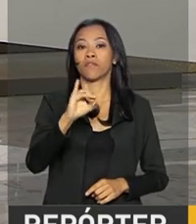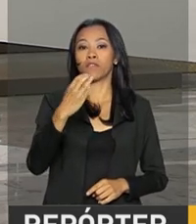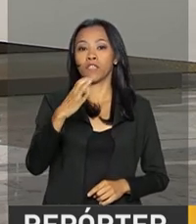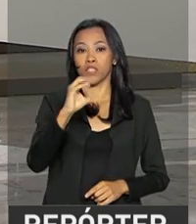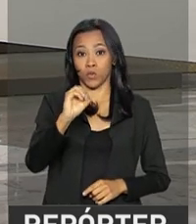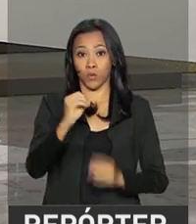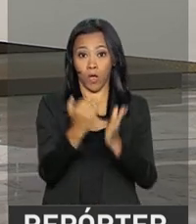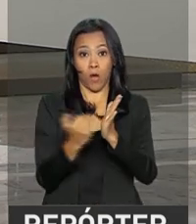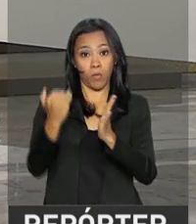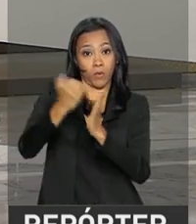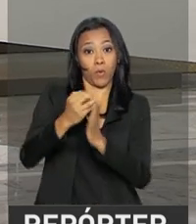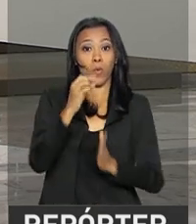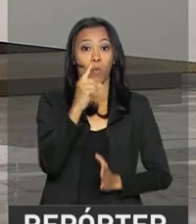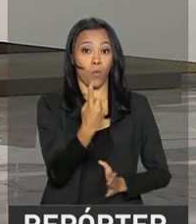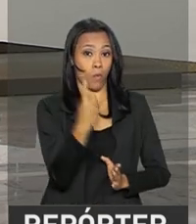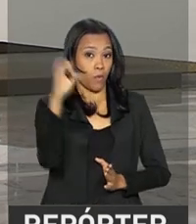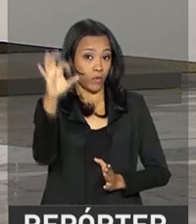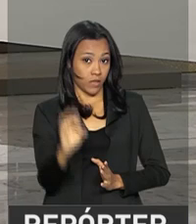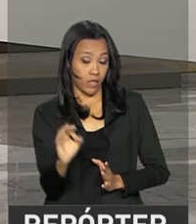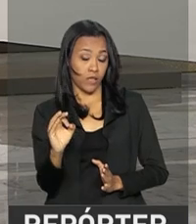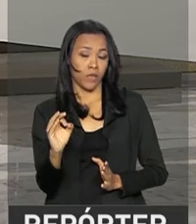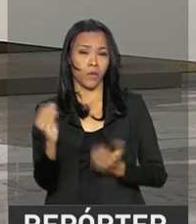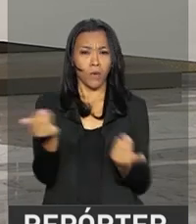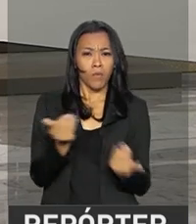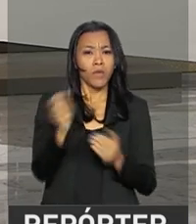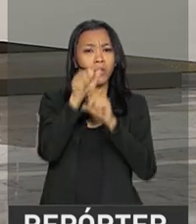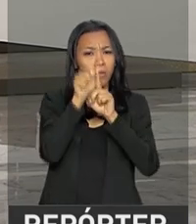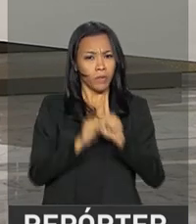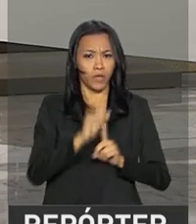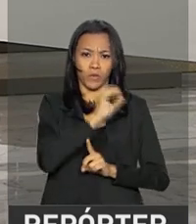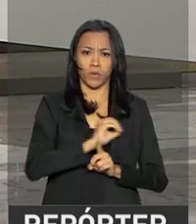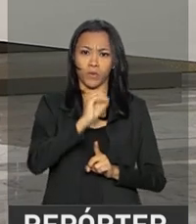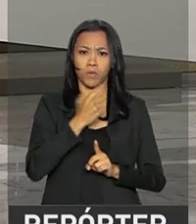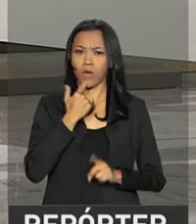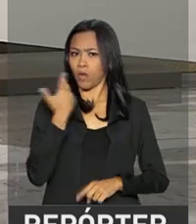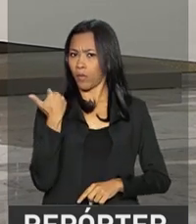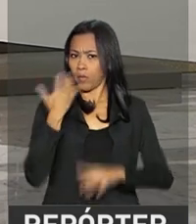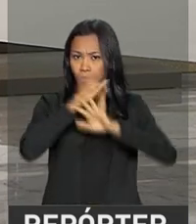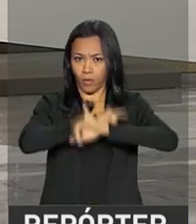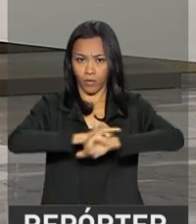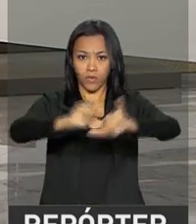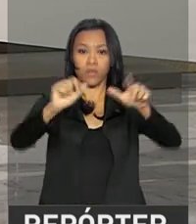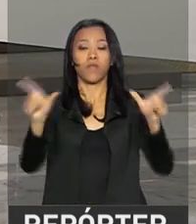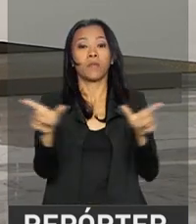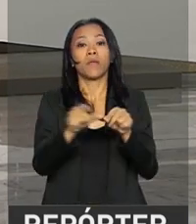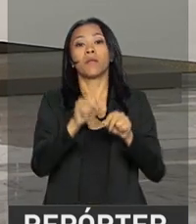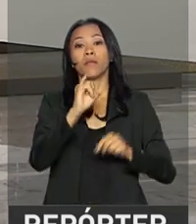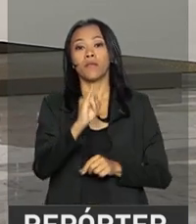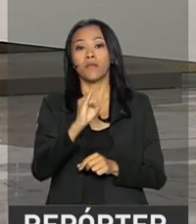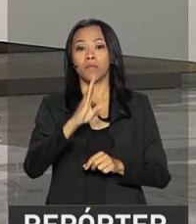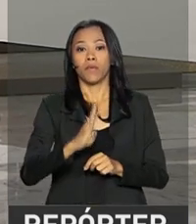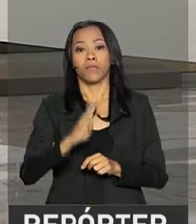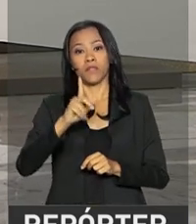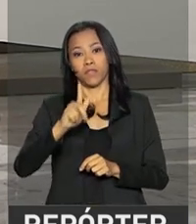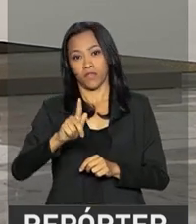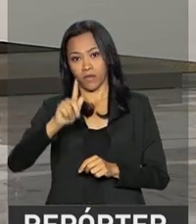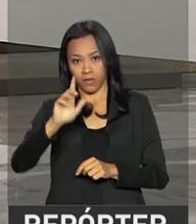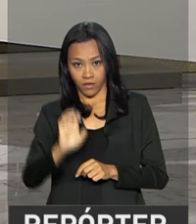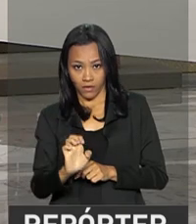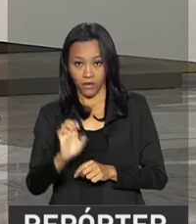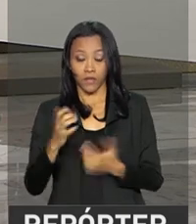a outubro segundo os dados divulgados agora há pouco pelo ibge os serviços prestados às famílias